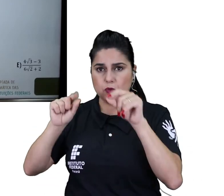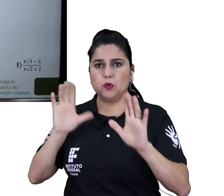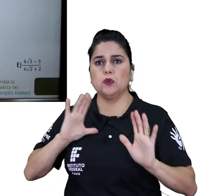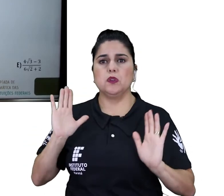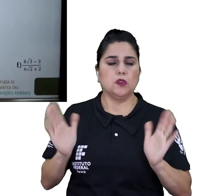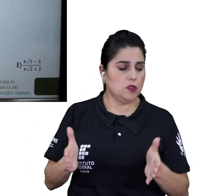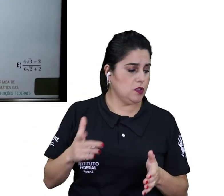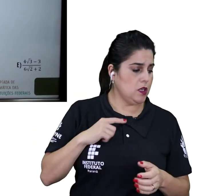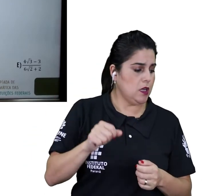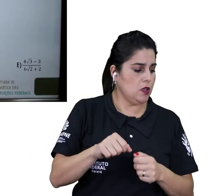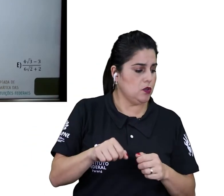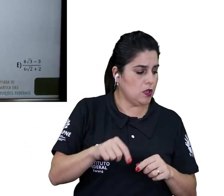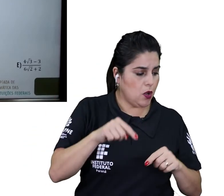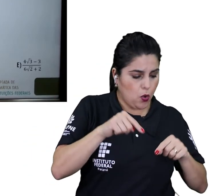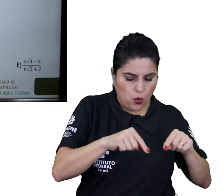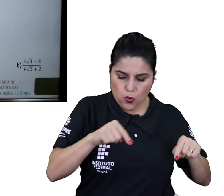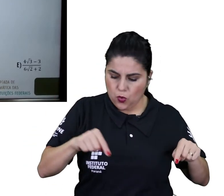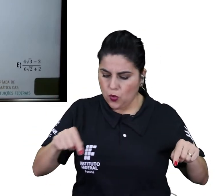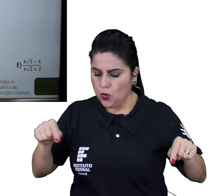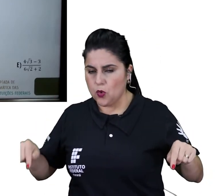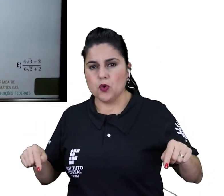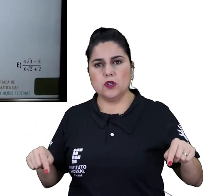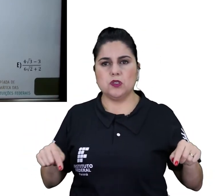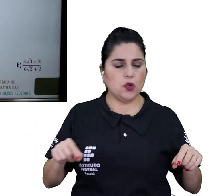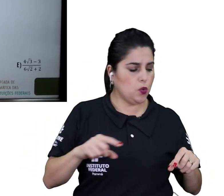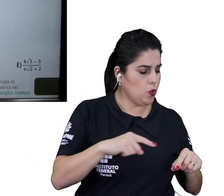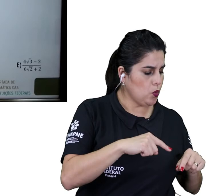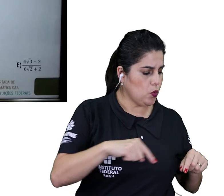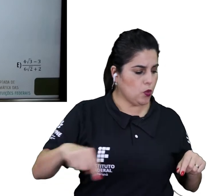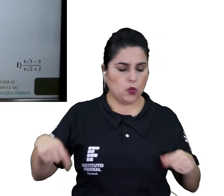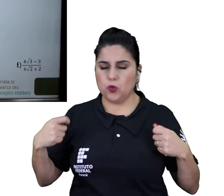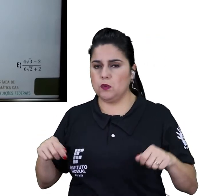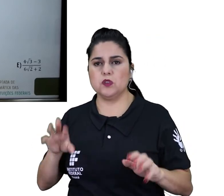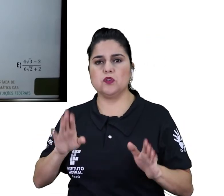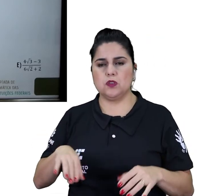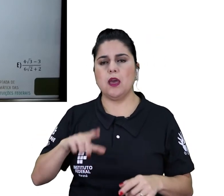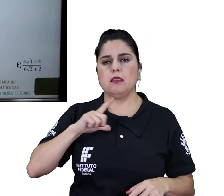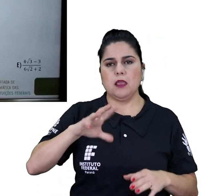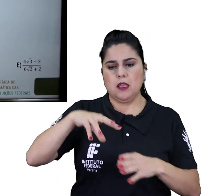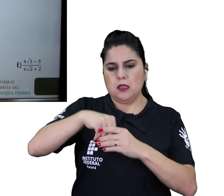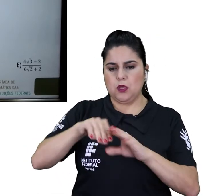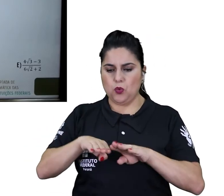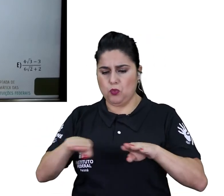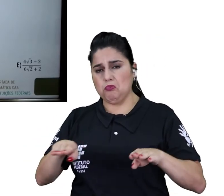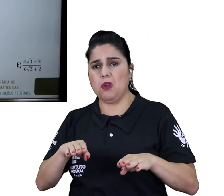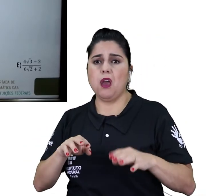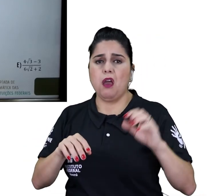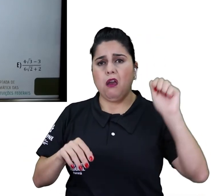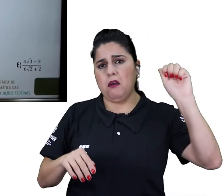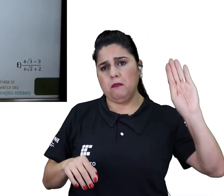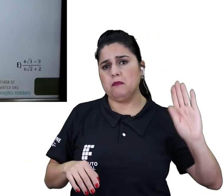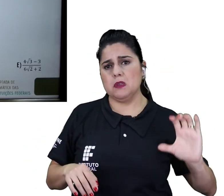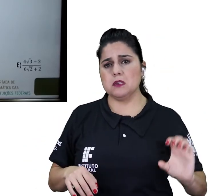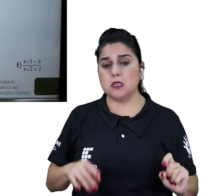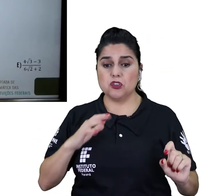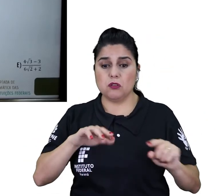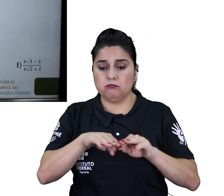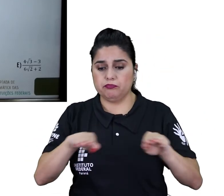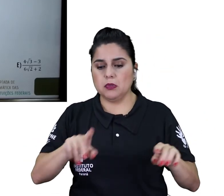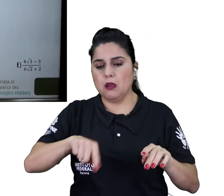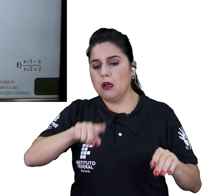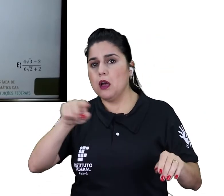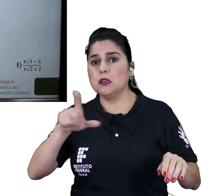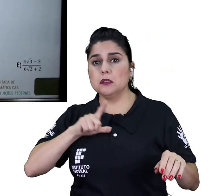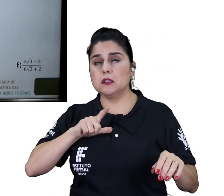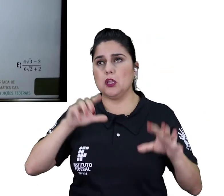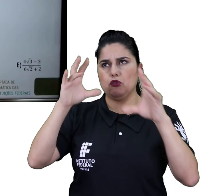já foram feitas aqui a distributiva e as racionalizações não são necessárias, já temos raízes no denominador. Então a soma dos